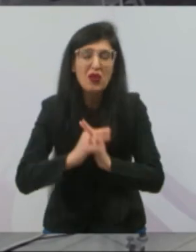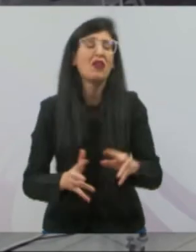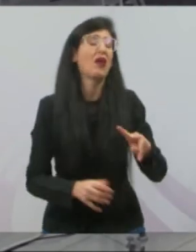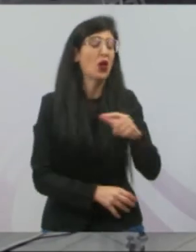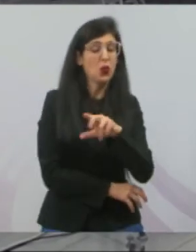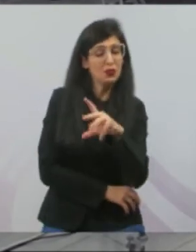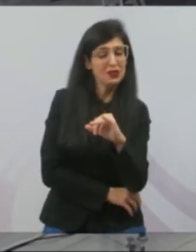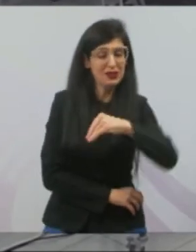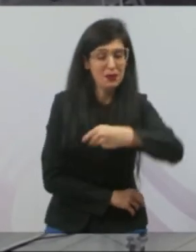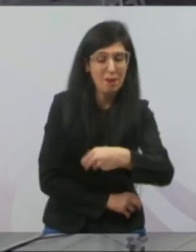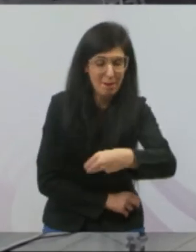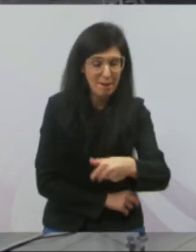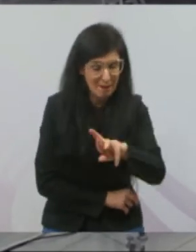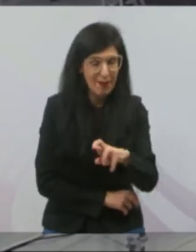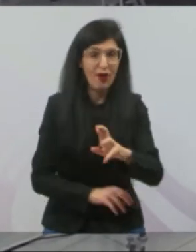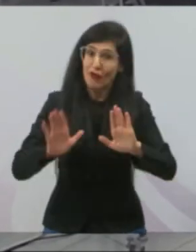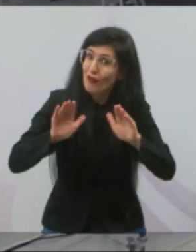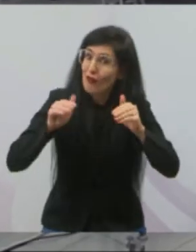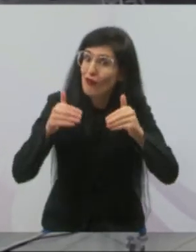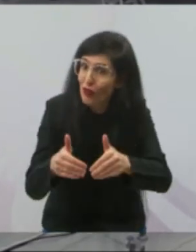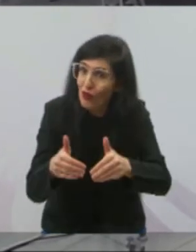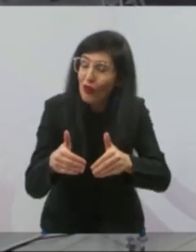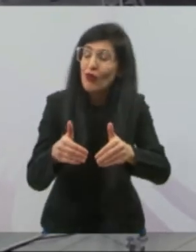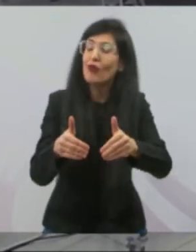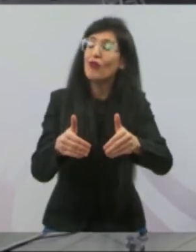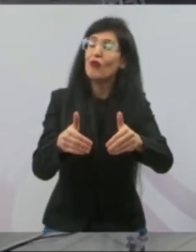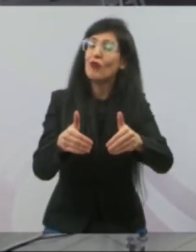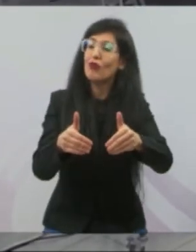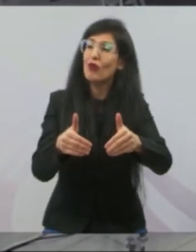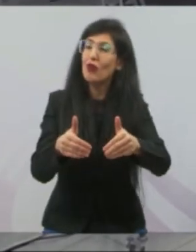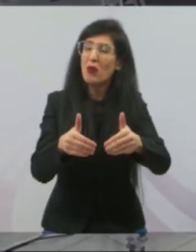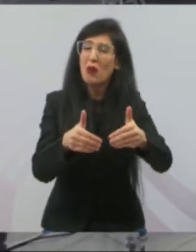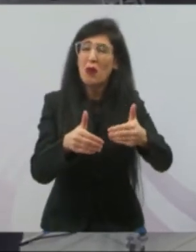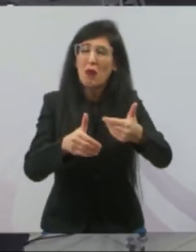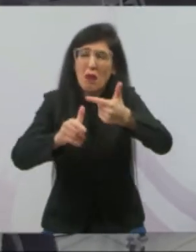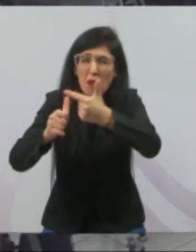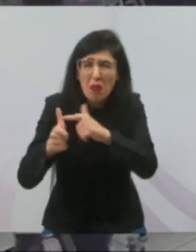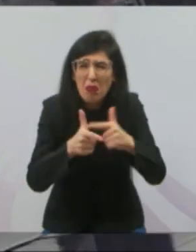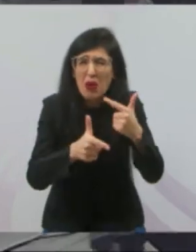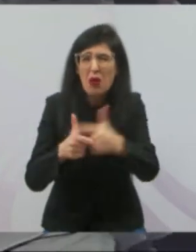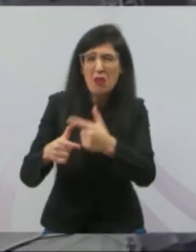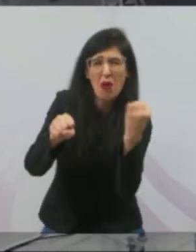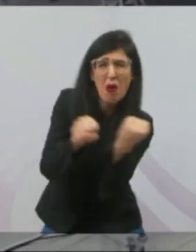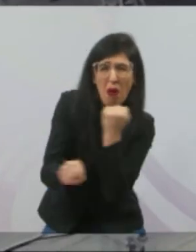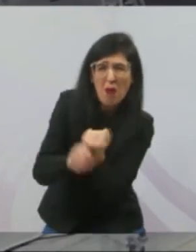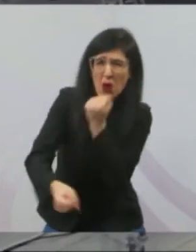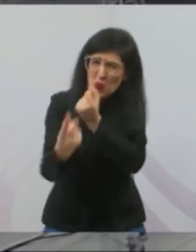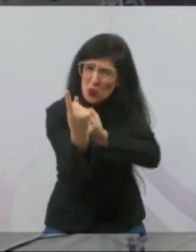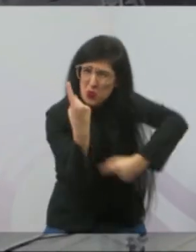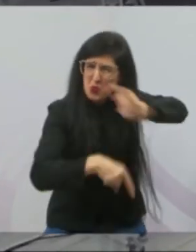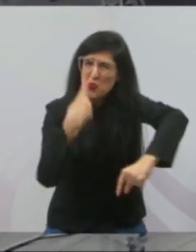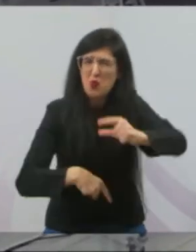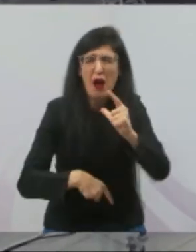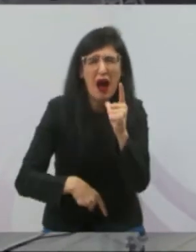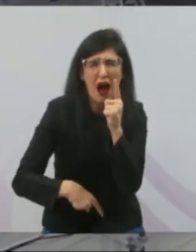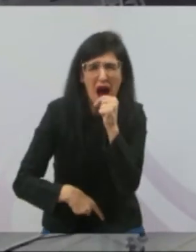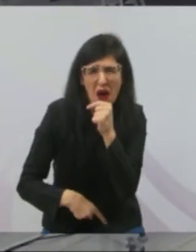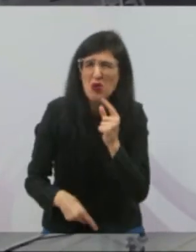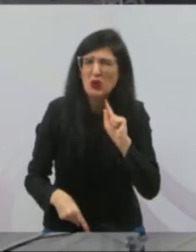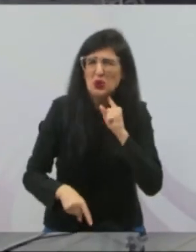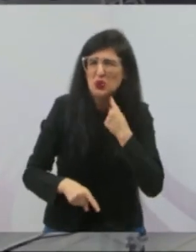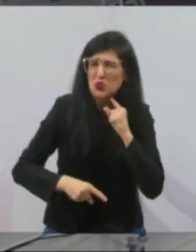Paulo. Após aceitar a mudança para o espaço, o prefeito prontamente iniciou uma reforma para refazer a instalação elétrica do local e a